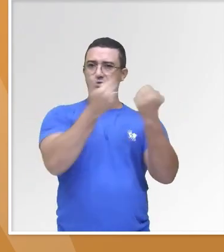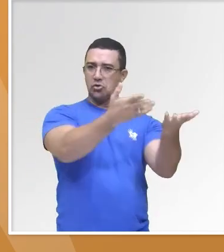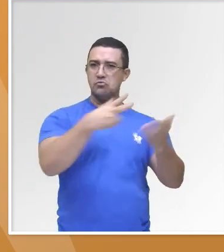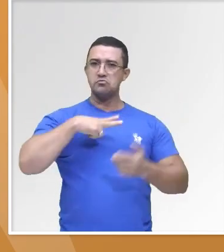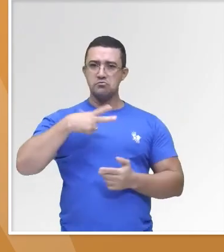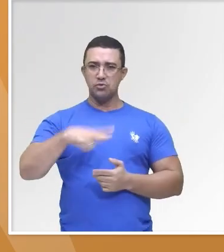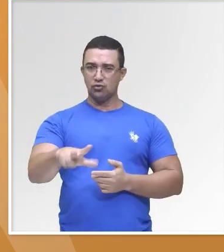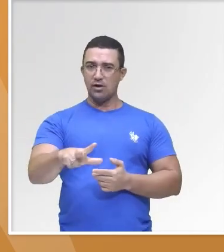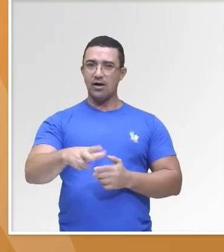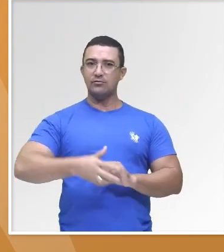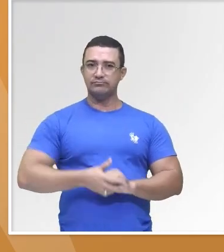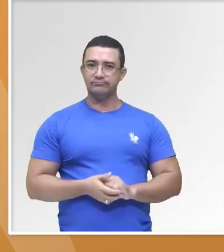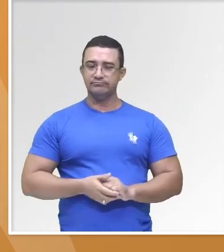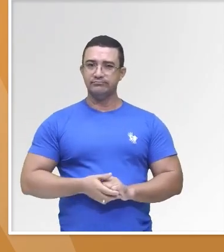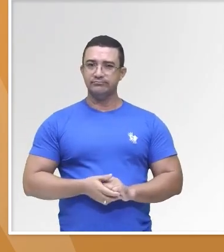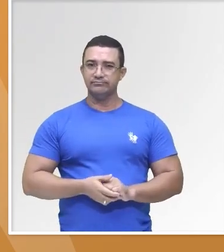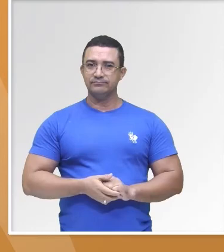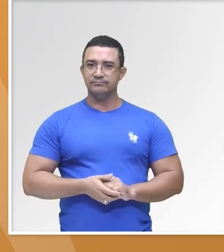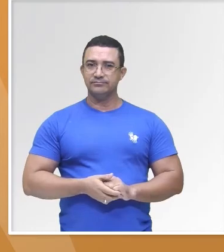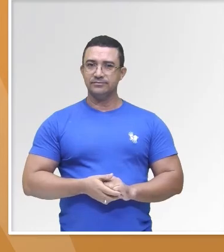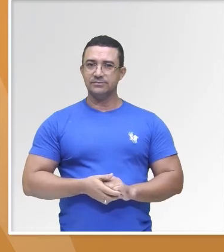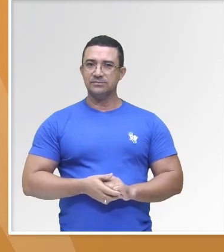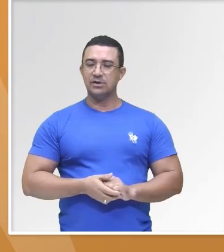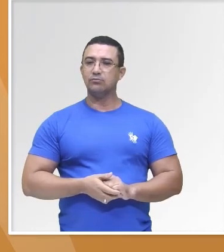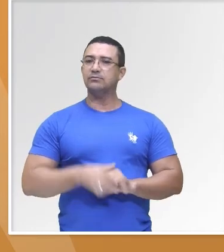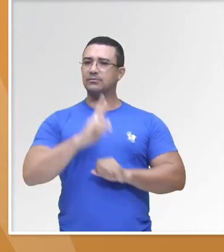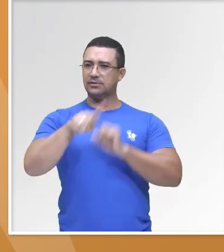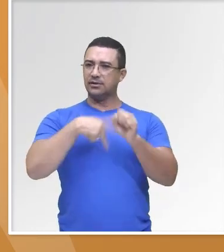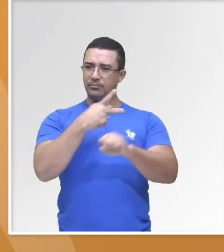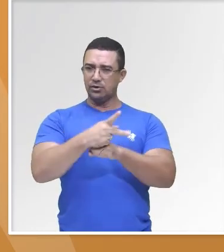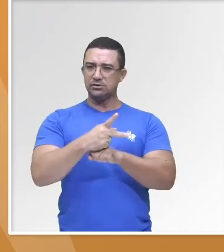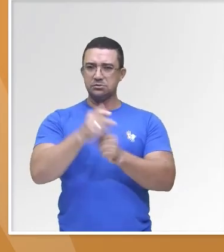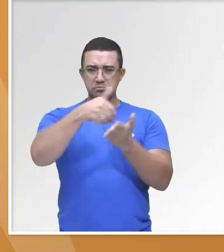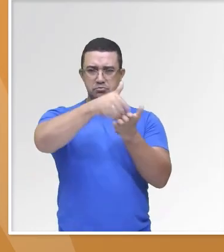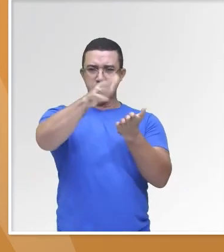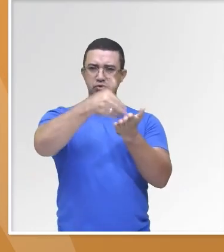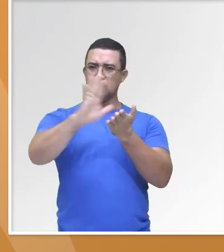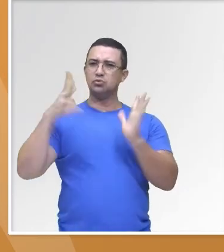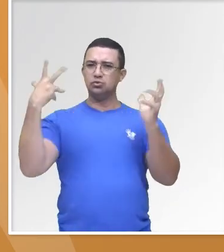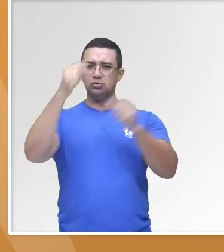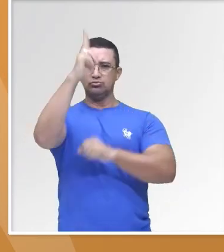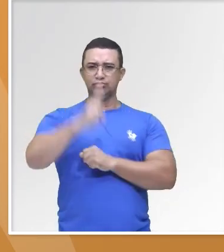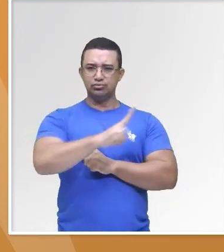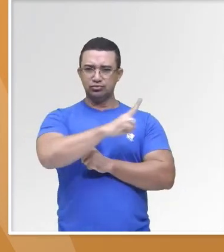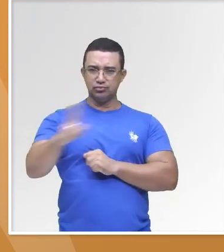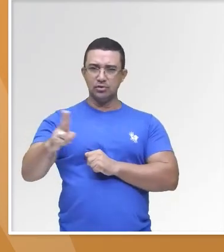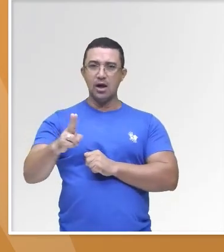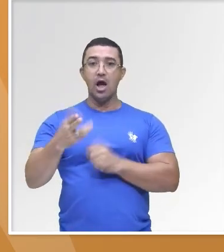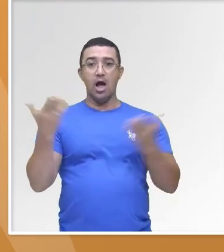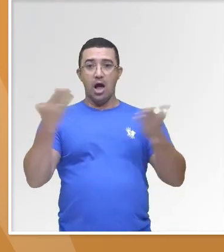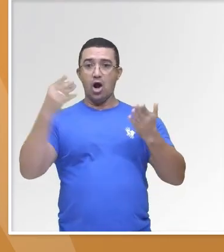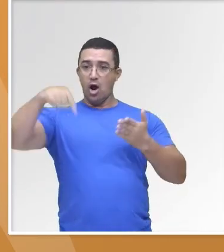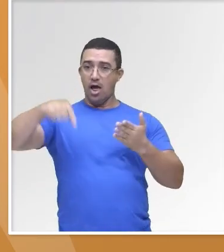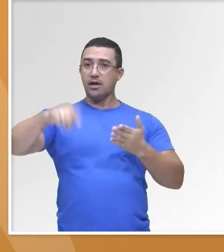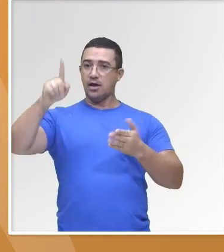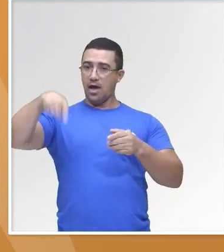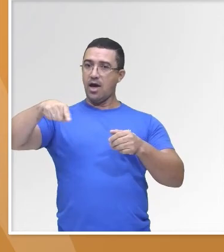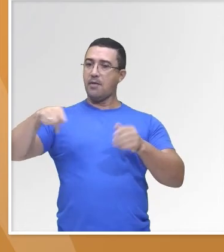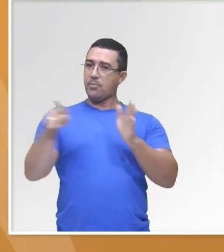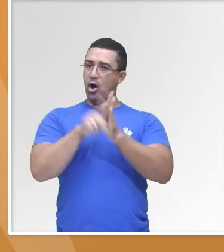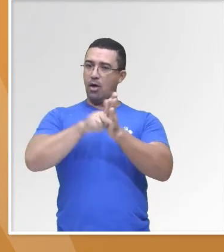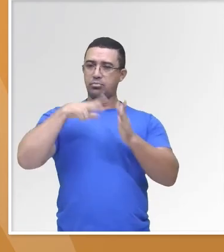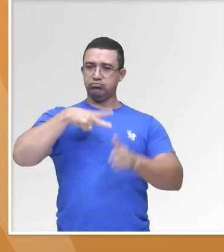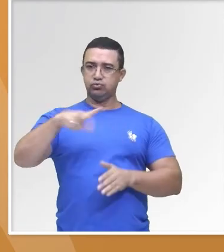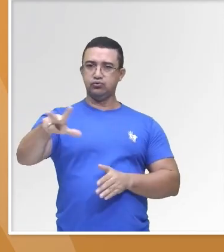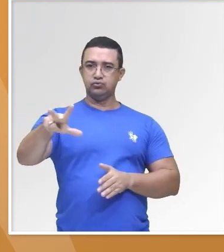Portugal. Como é que Marquês de Pombal fez isso? Quando ele expulsou todos os jesuítas da nossa região, dizendo, isso aqui agora é de Portugal. E aí ele